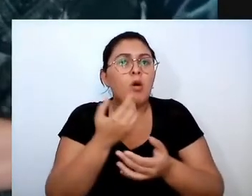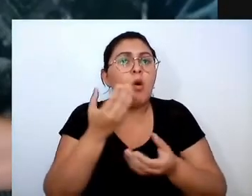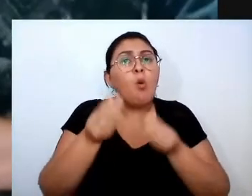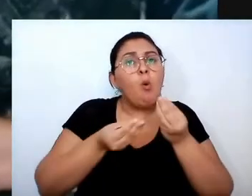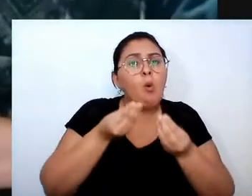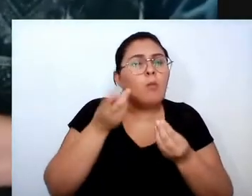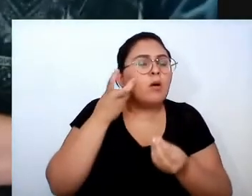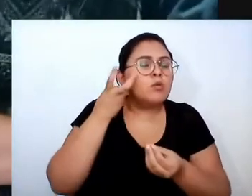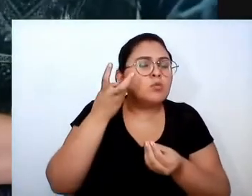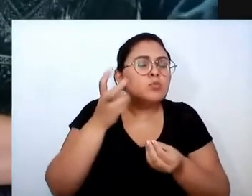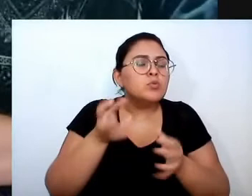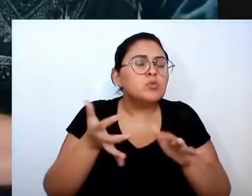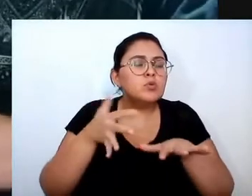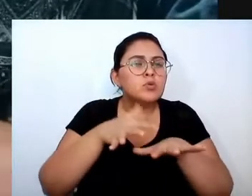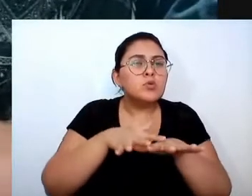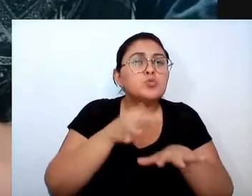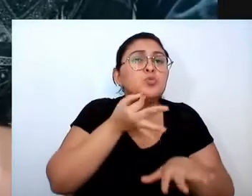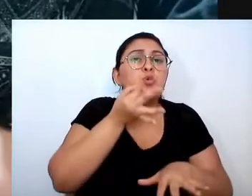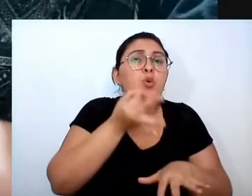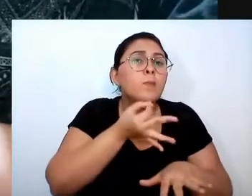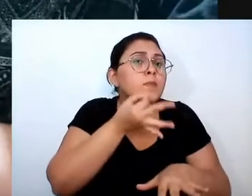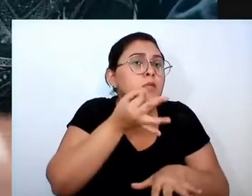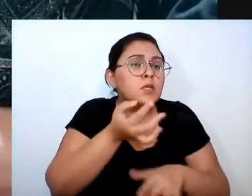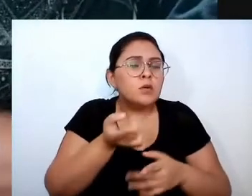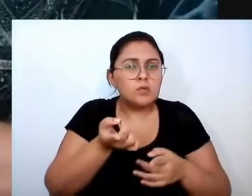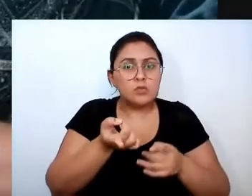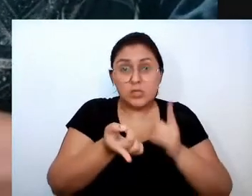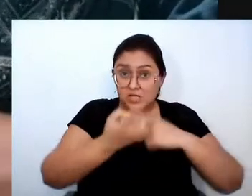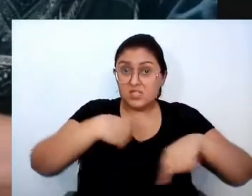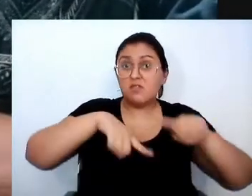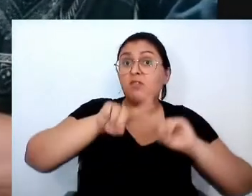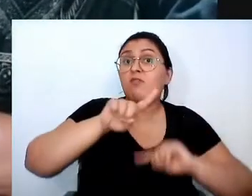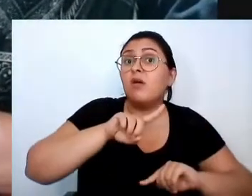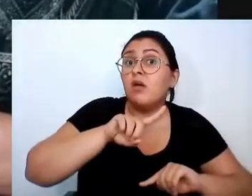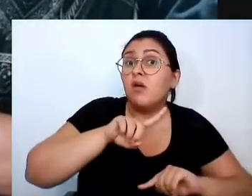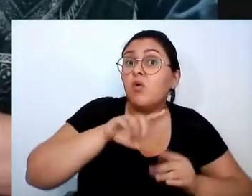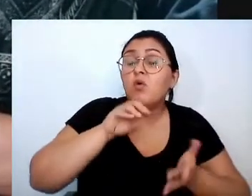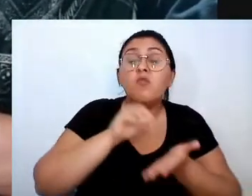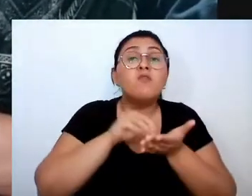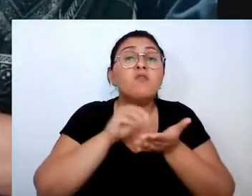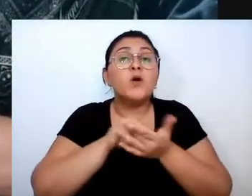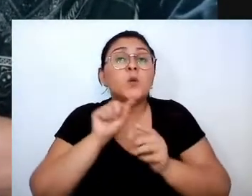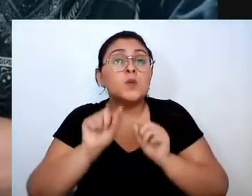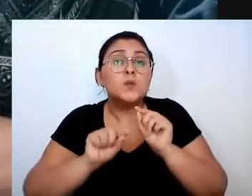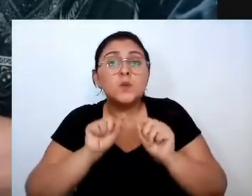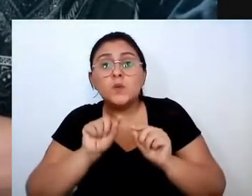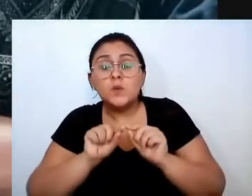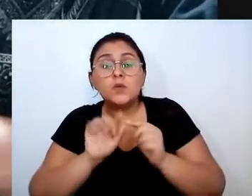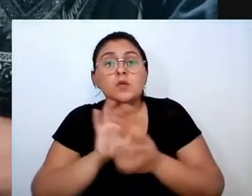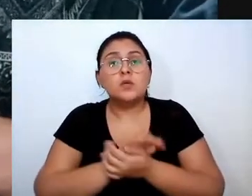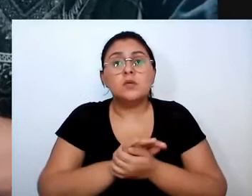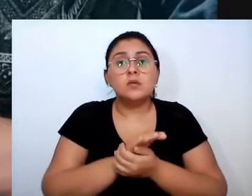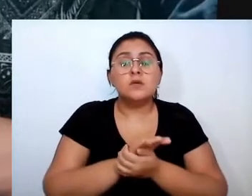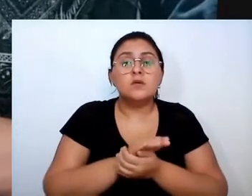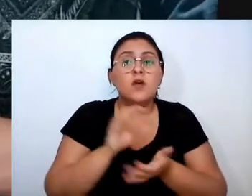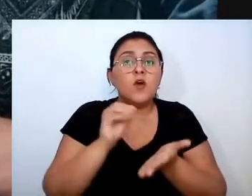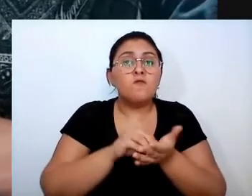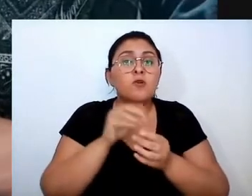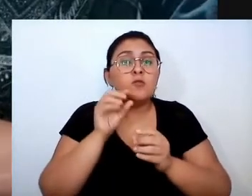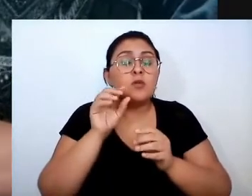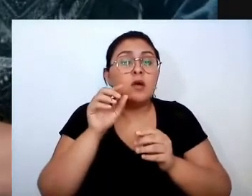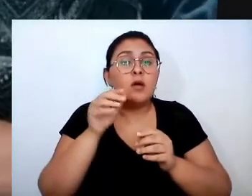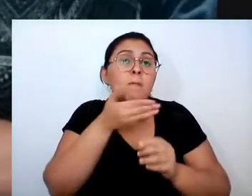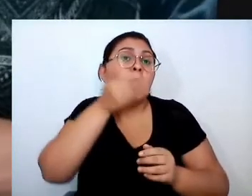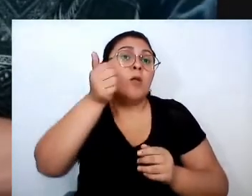você enxerga os avanços nesse campo, o que é que ainda falta construir, o que é que dentro da escola de música ou dentro